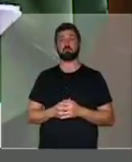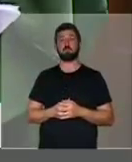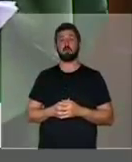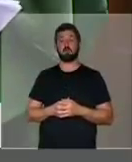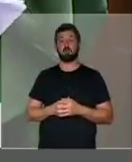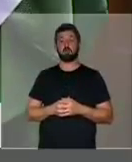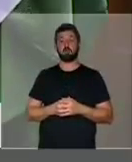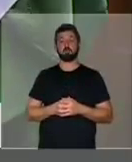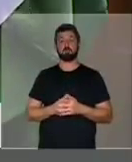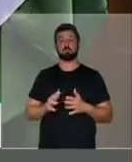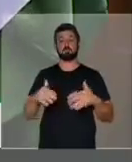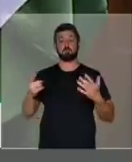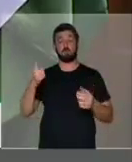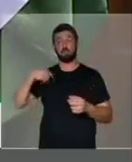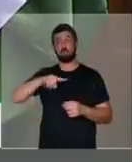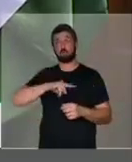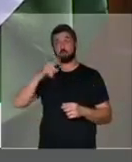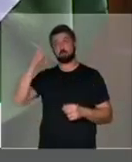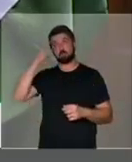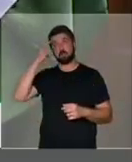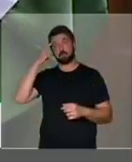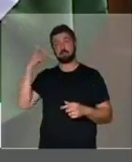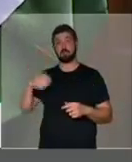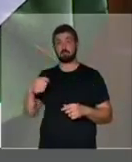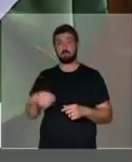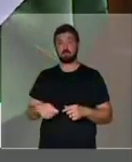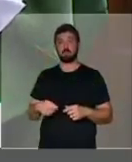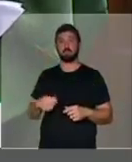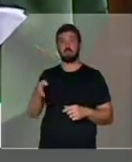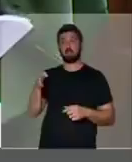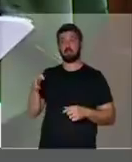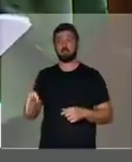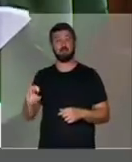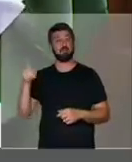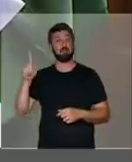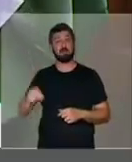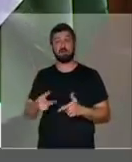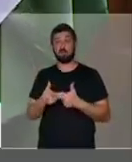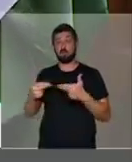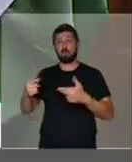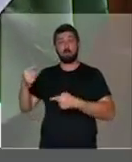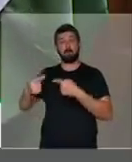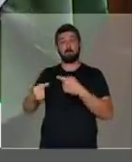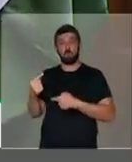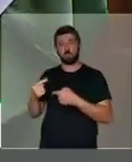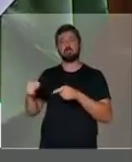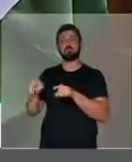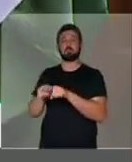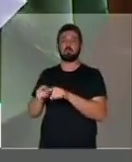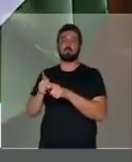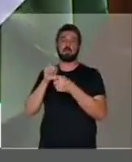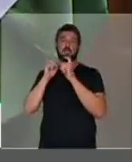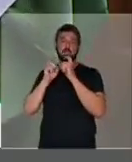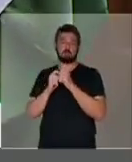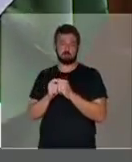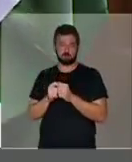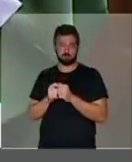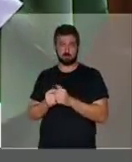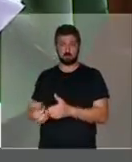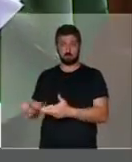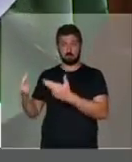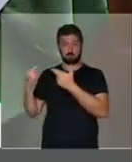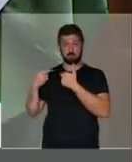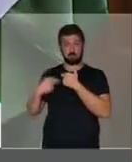Ainda, devemos ter em mente que a intervenção é um ato essencialmente político-administrativo, cuja